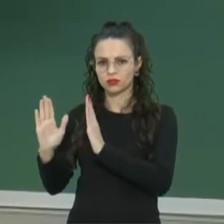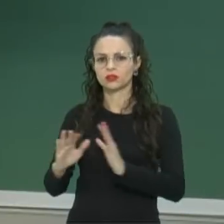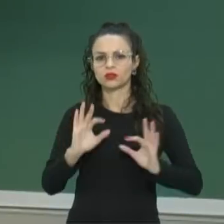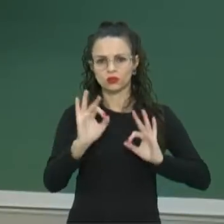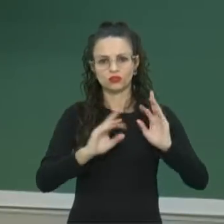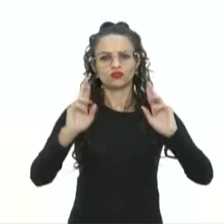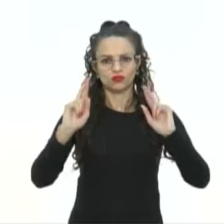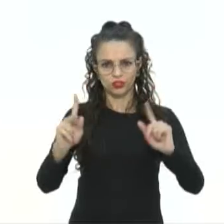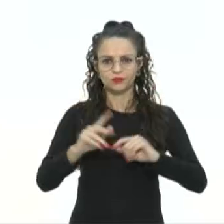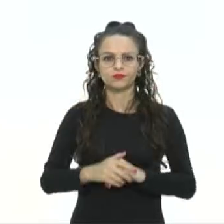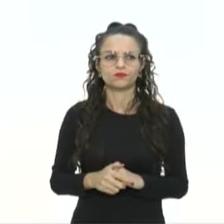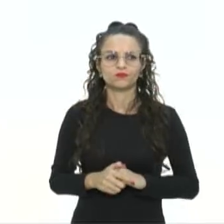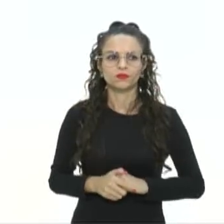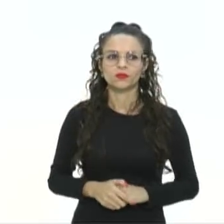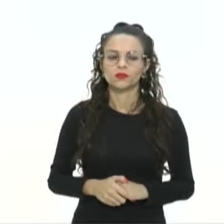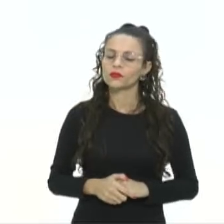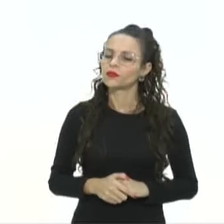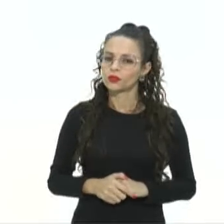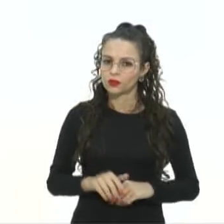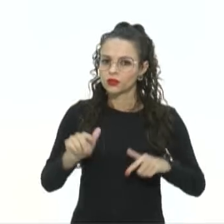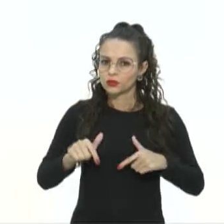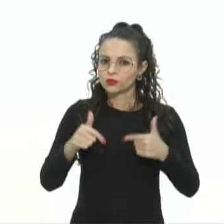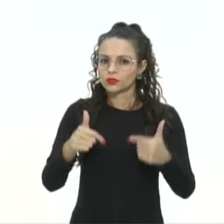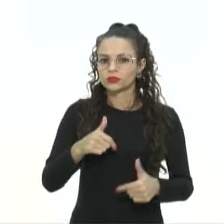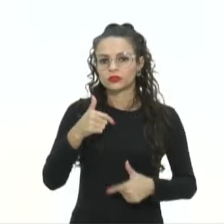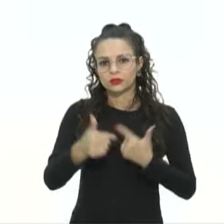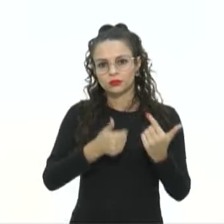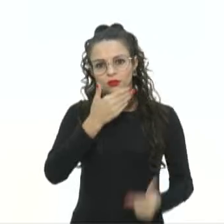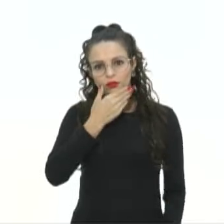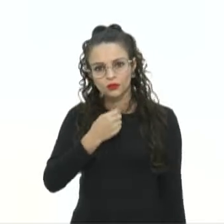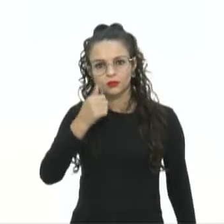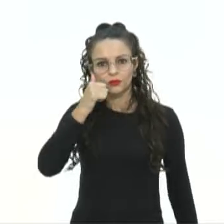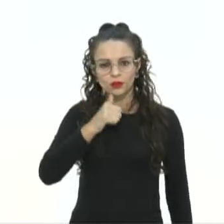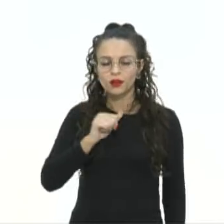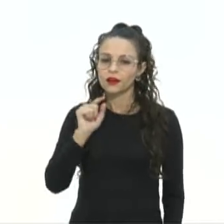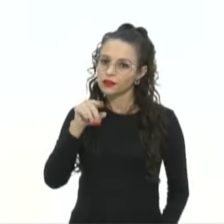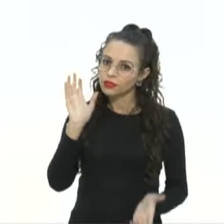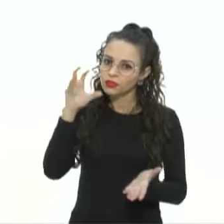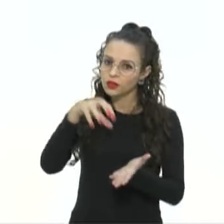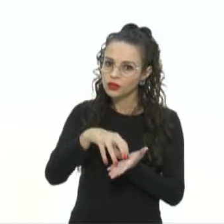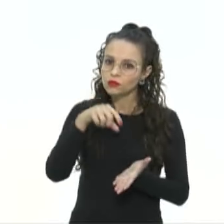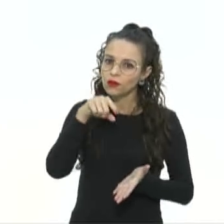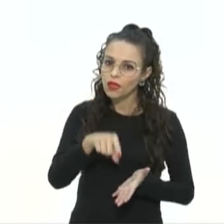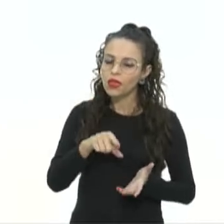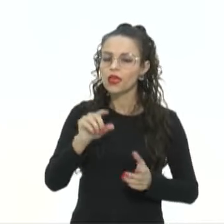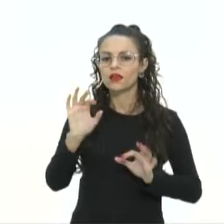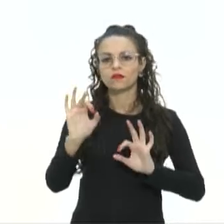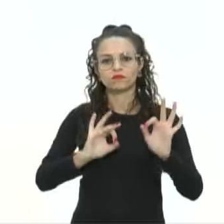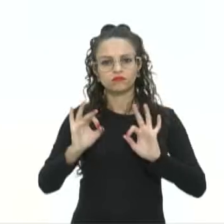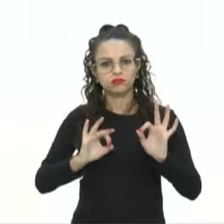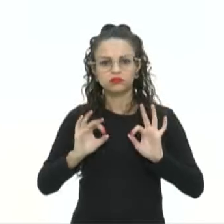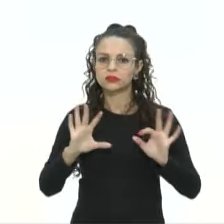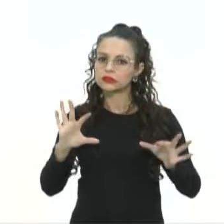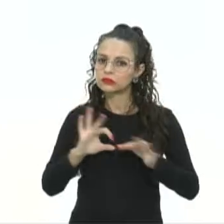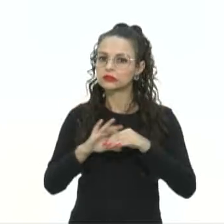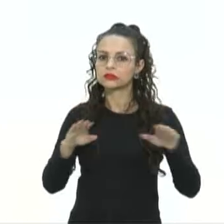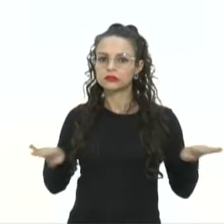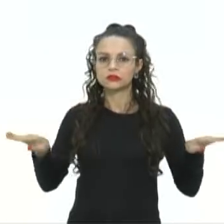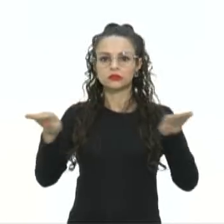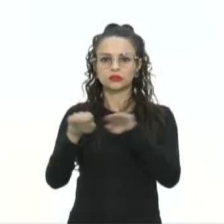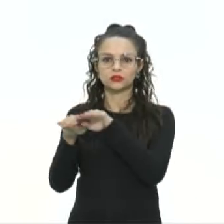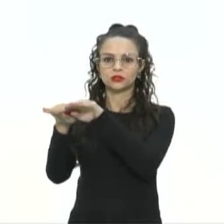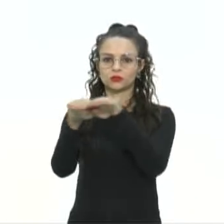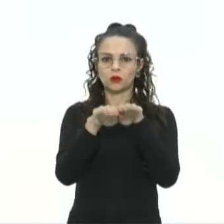organização diferente. A atuação de homens e mulheres na sua instituição é realizada em perfeita condição de igualdade,